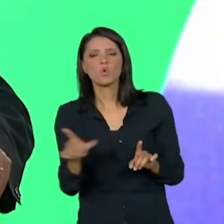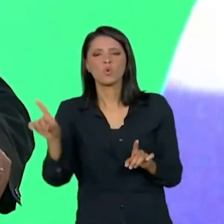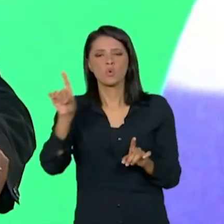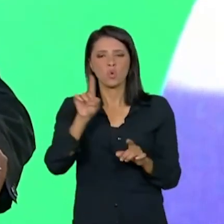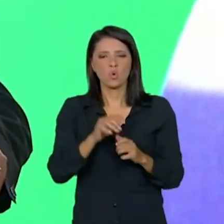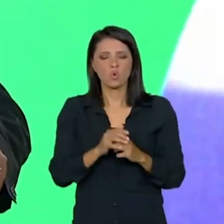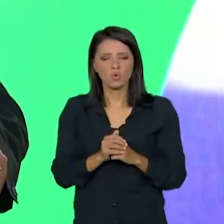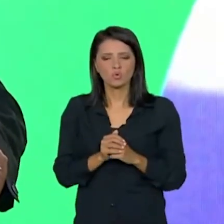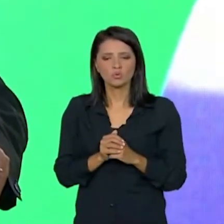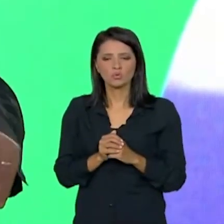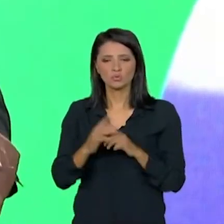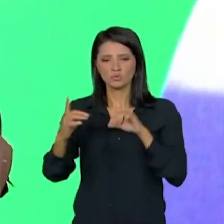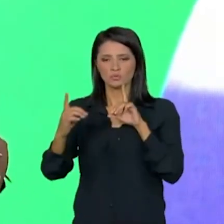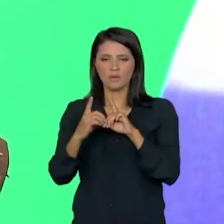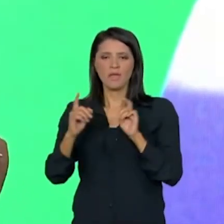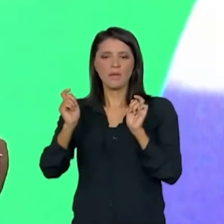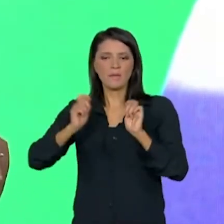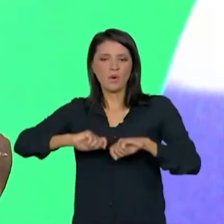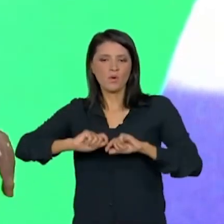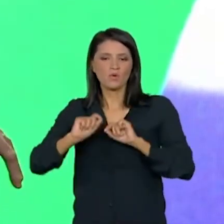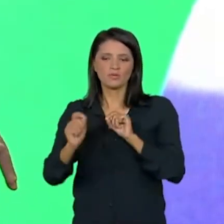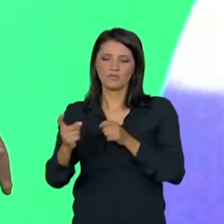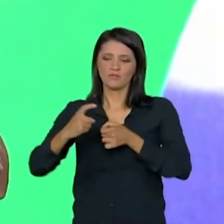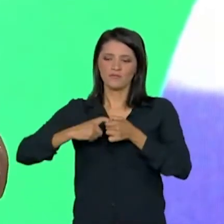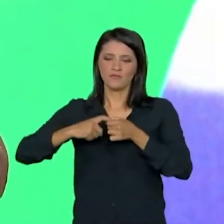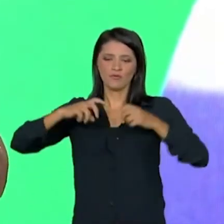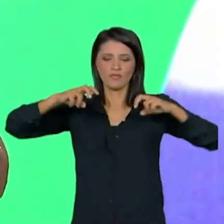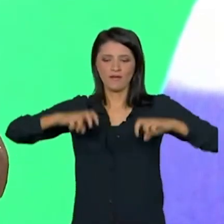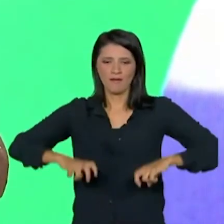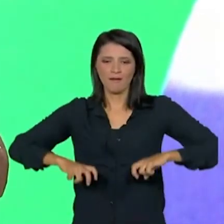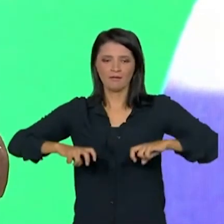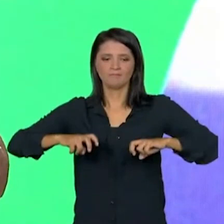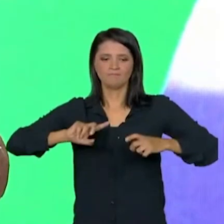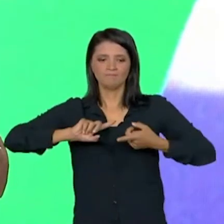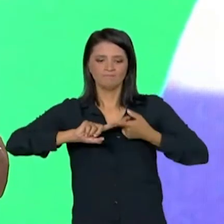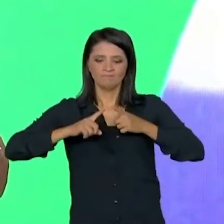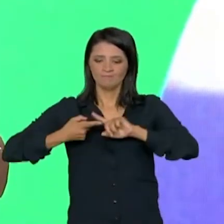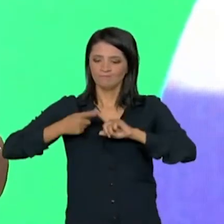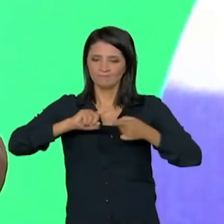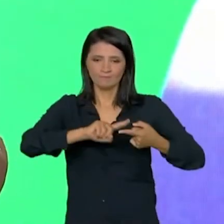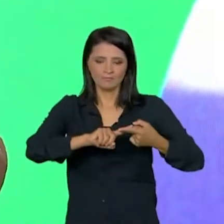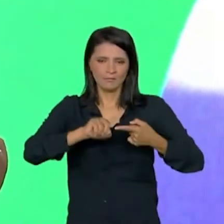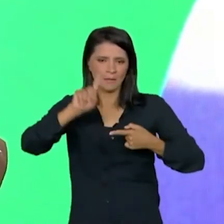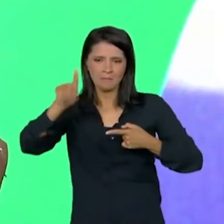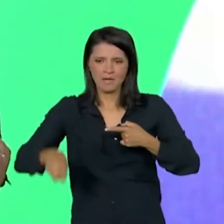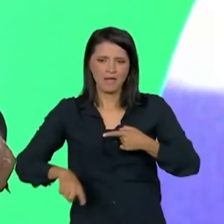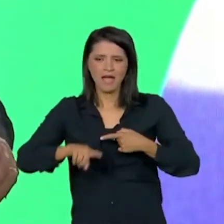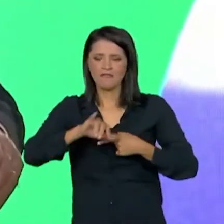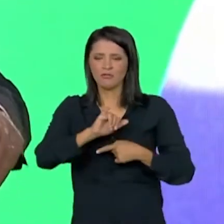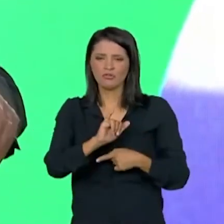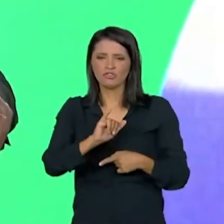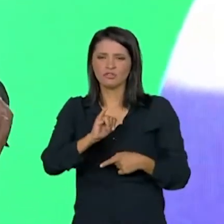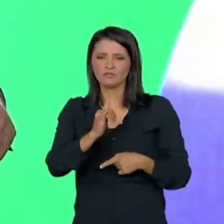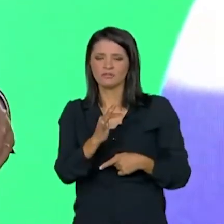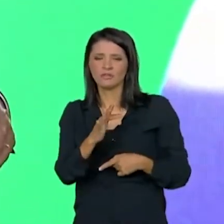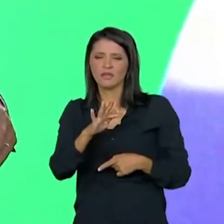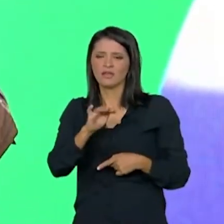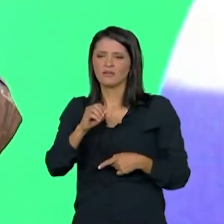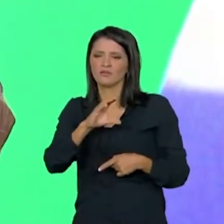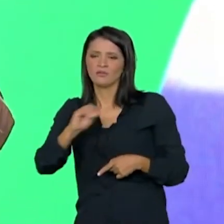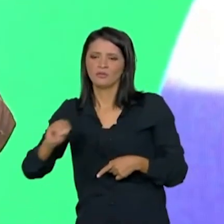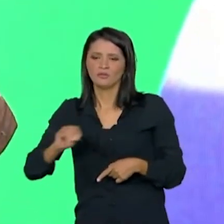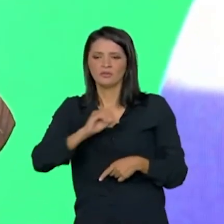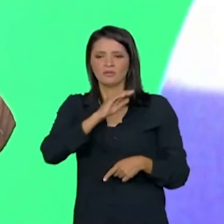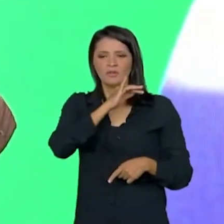nos demais segmentos, para que a gente possa voltar à mesa. Não adianta o iFood mandar recado, e olha que manda recado,